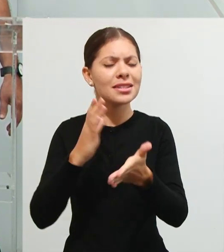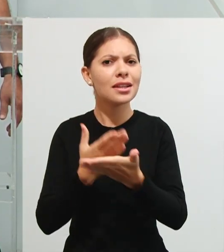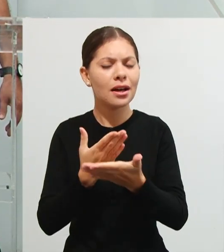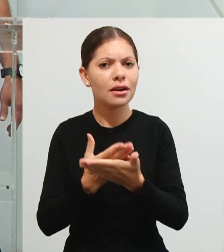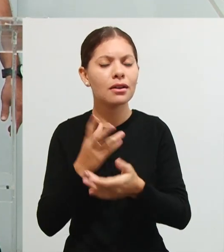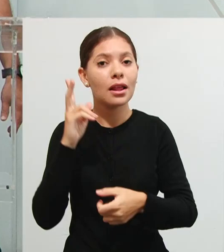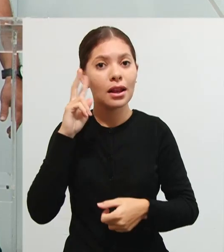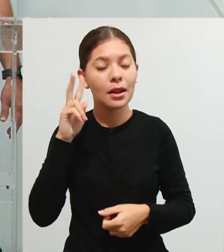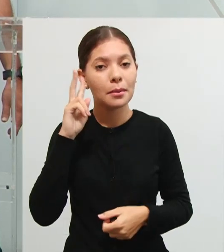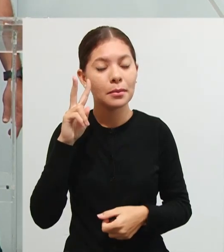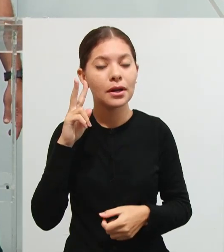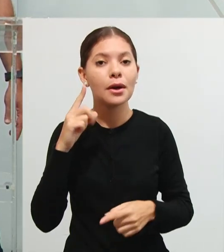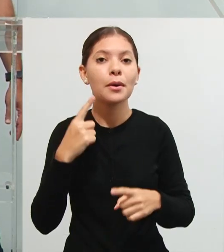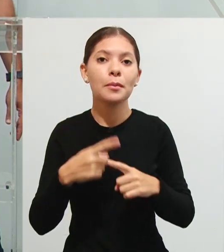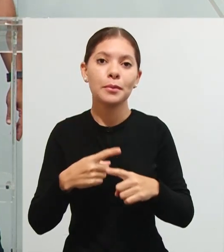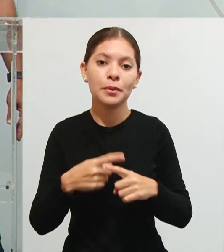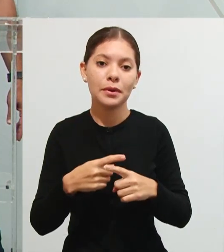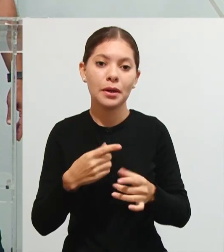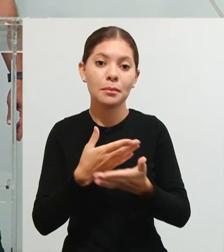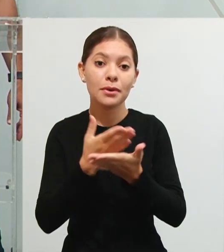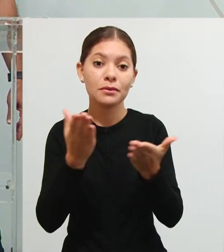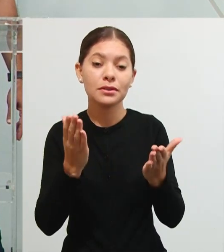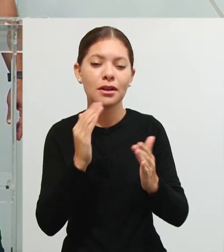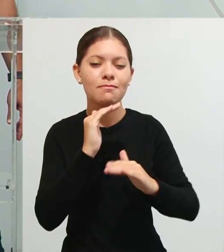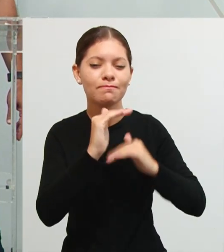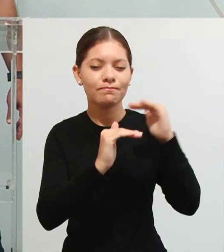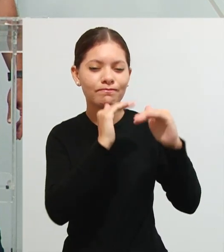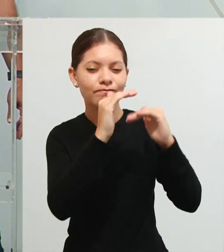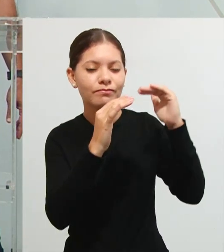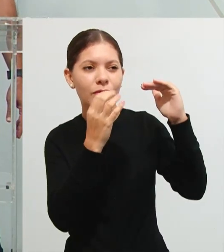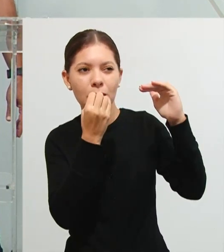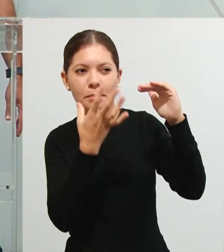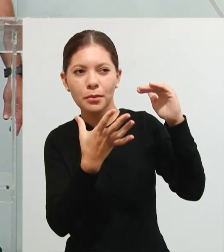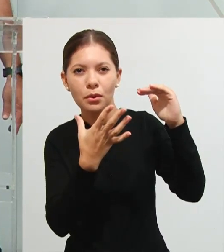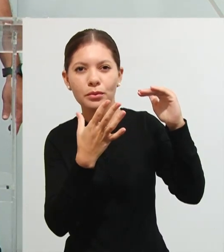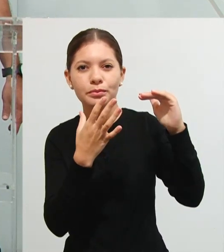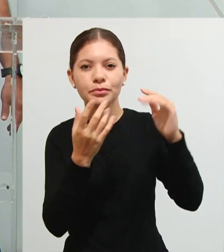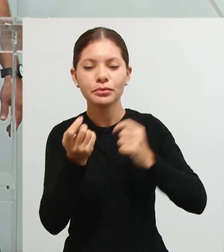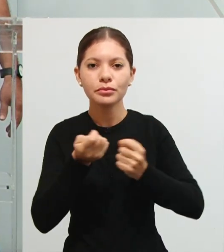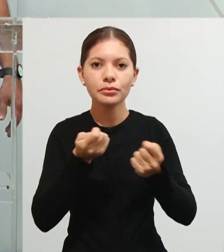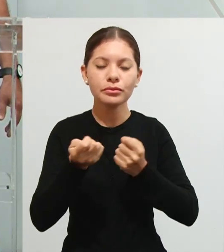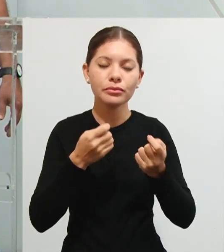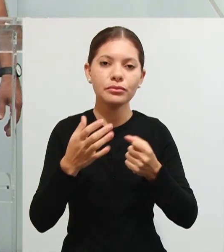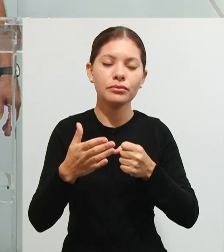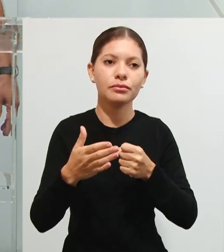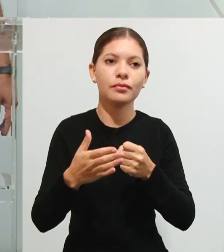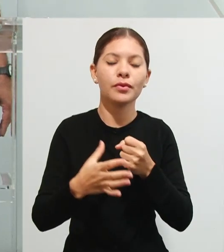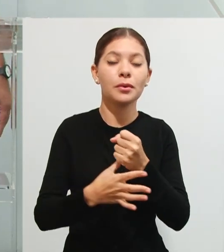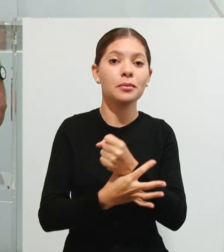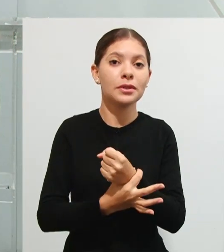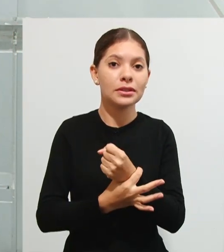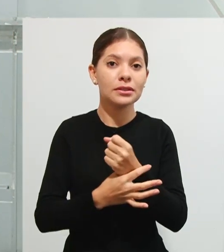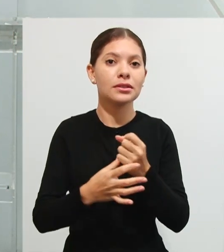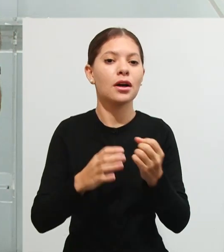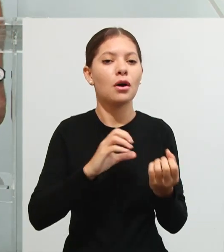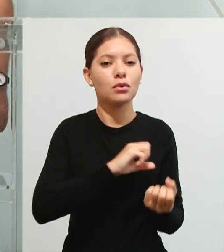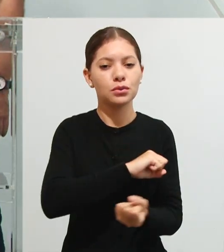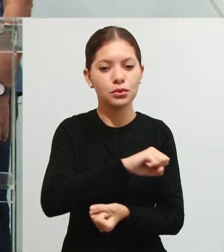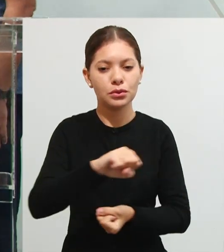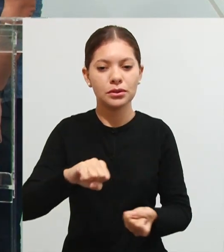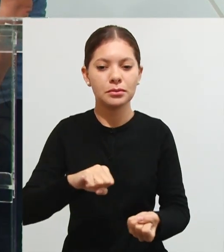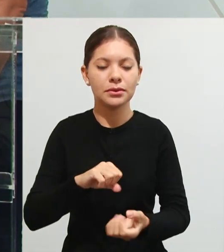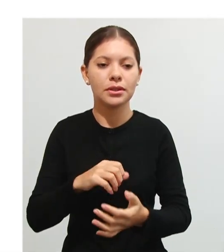anteriores, justamente para você se desenvolver economicamente com proteção da sociedade e sustentabilidade